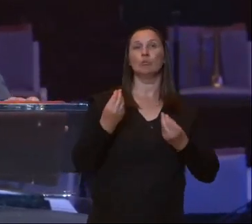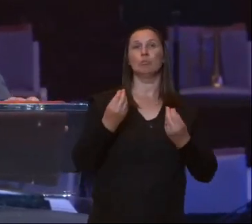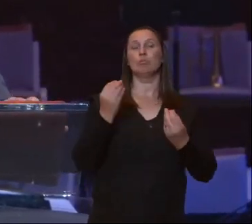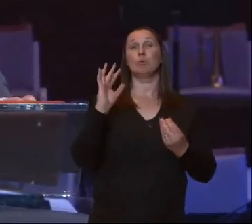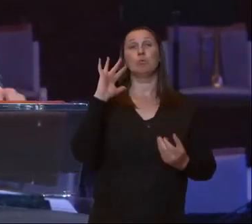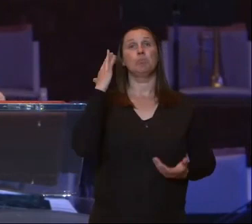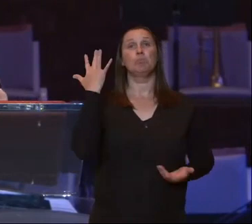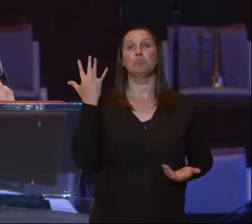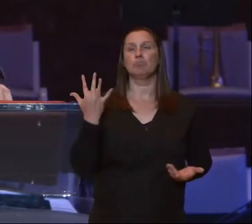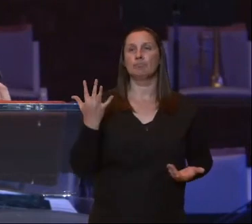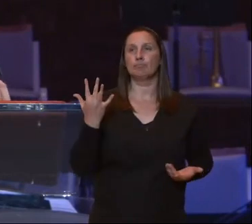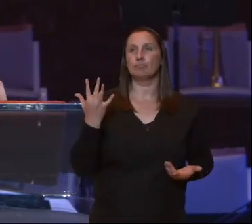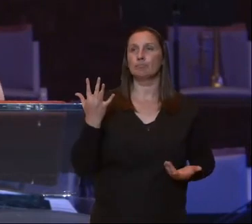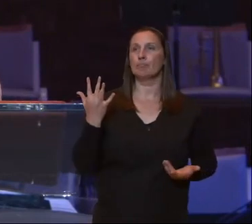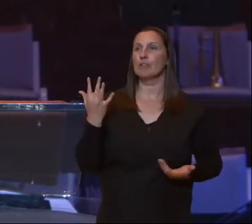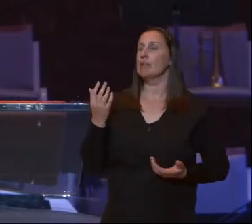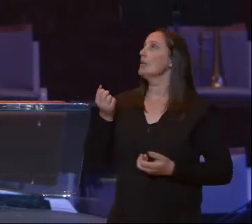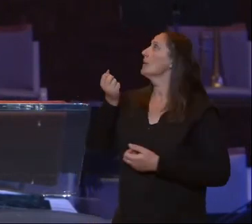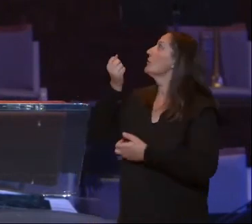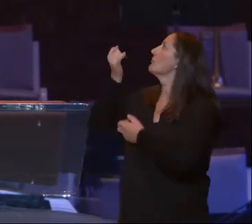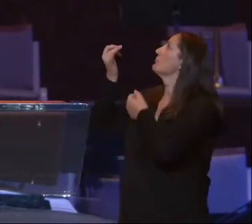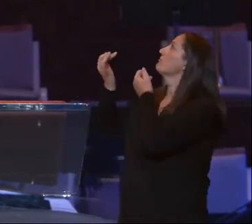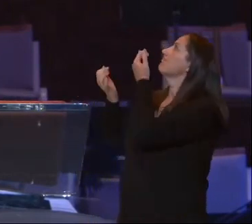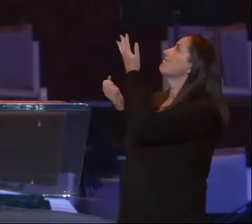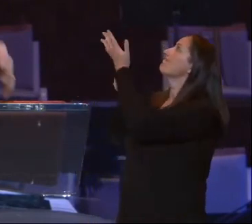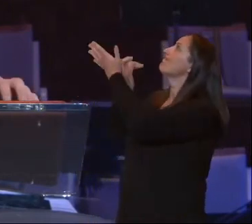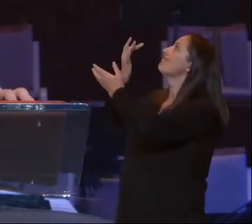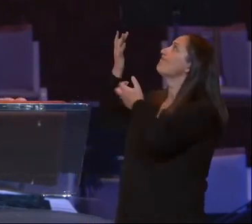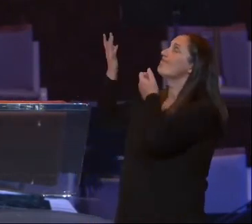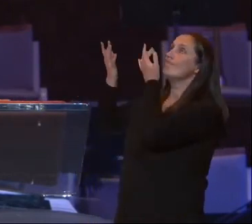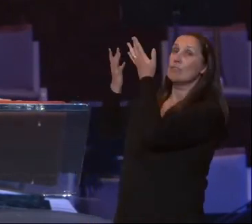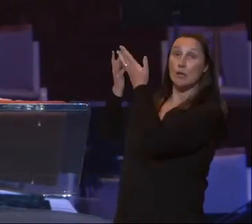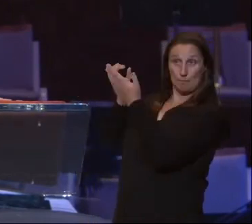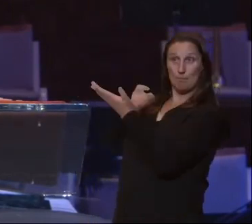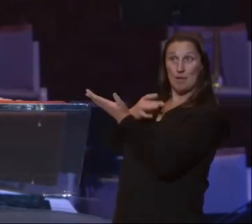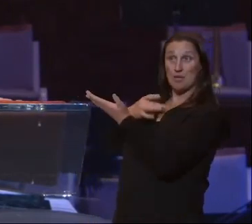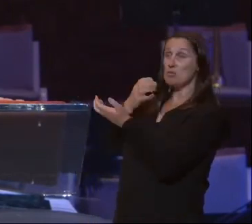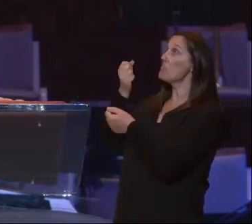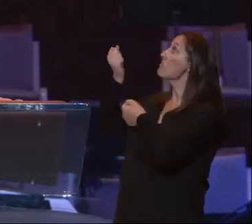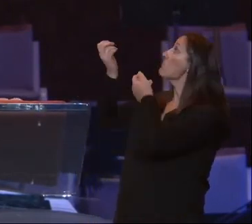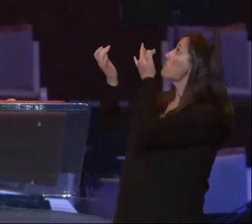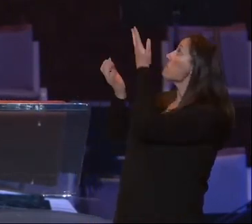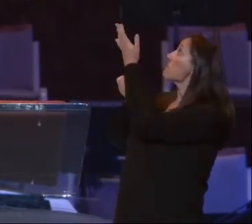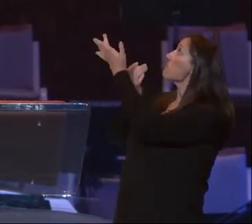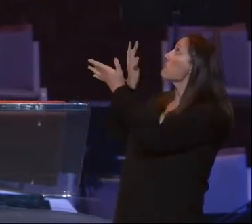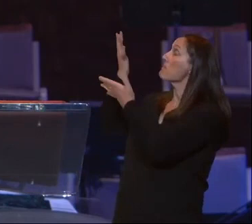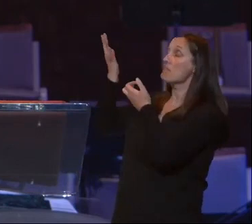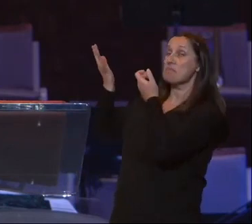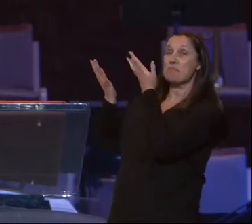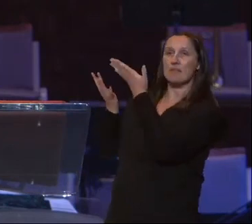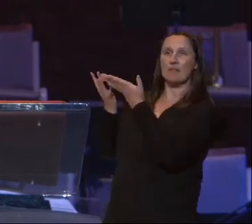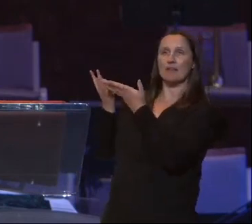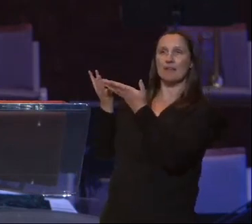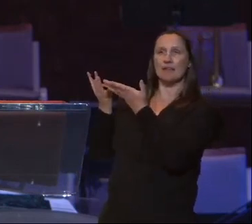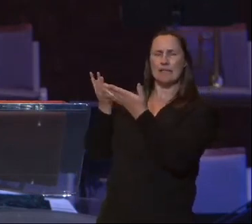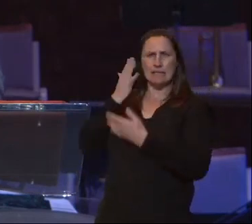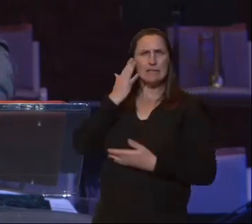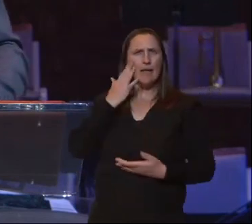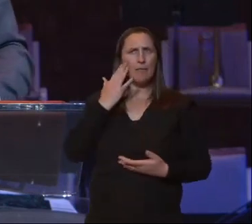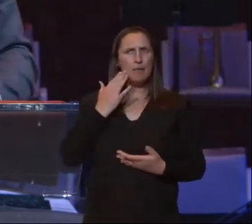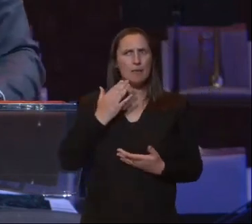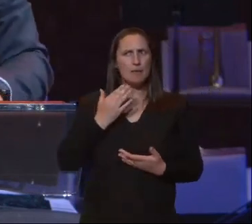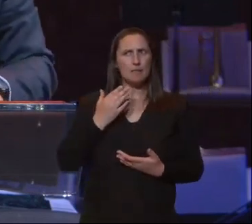aconteceu. E ele vai falando dos seus medos. E a verdade é que muitos de